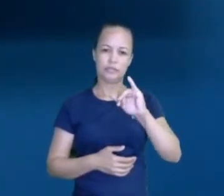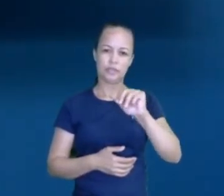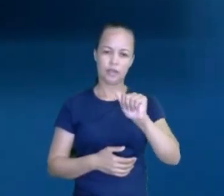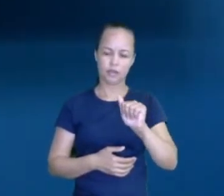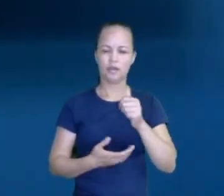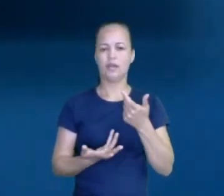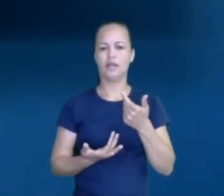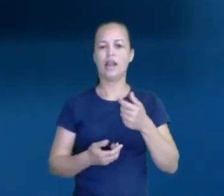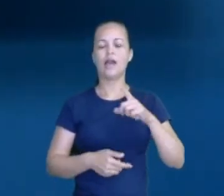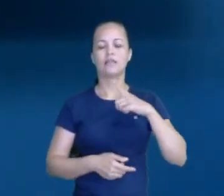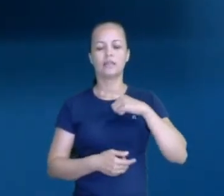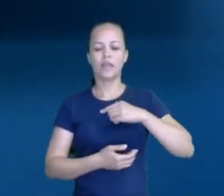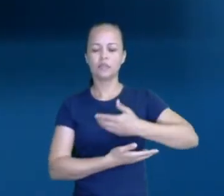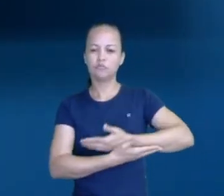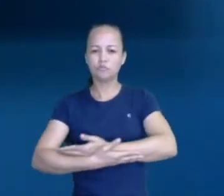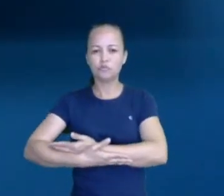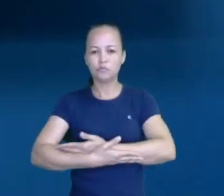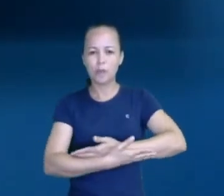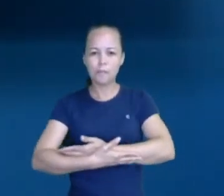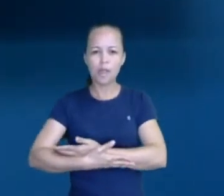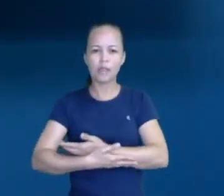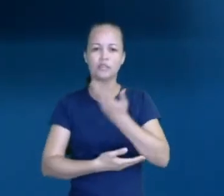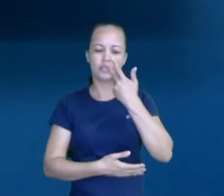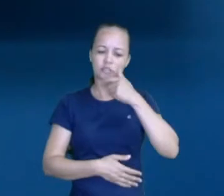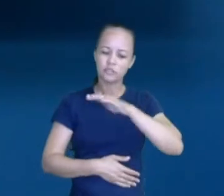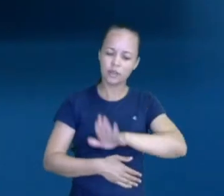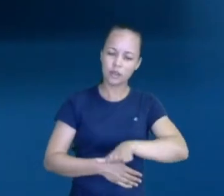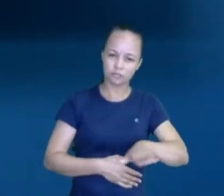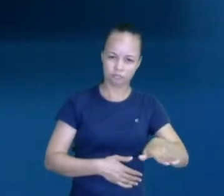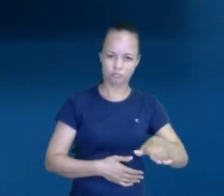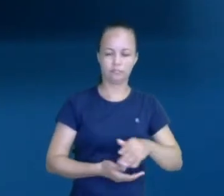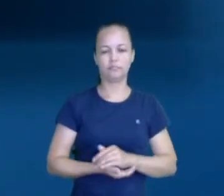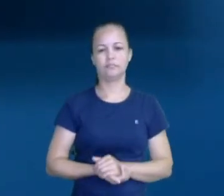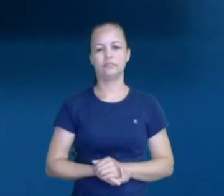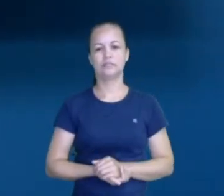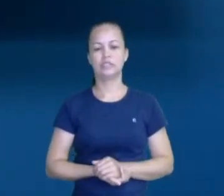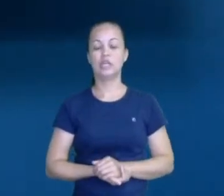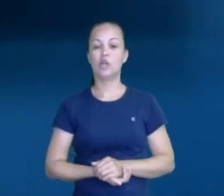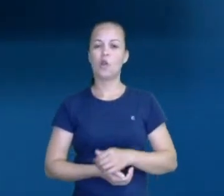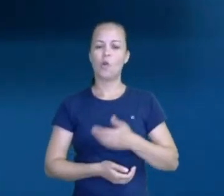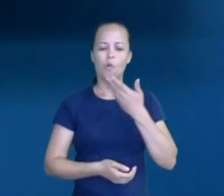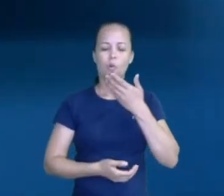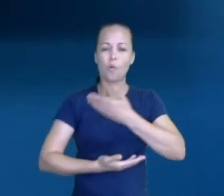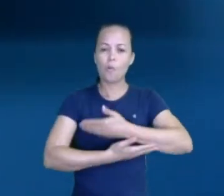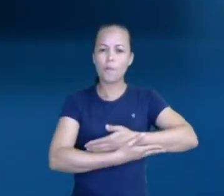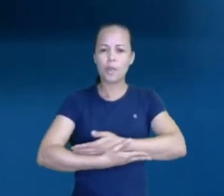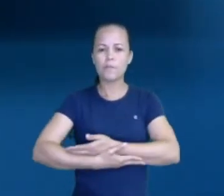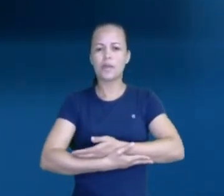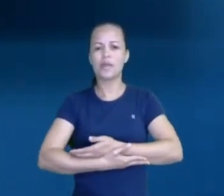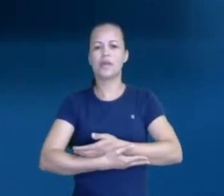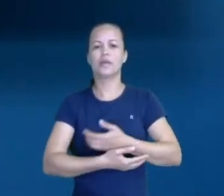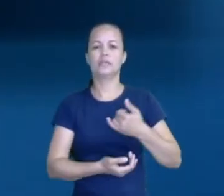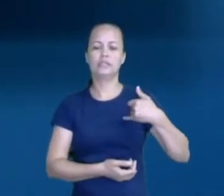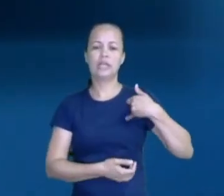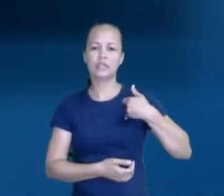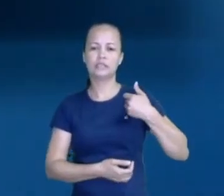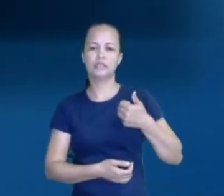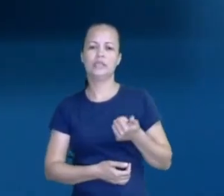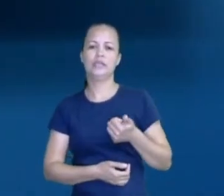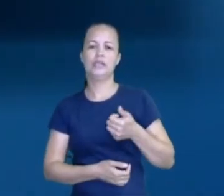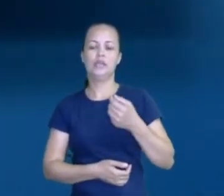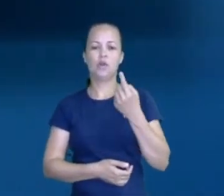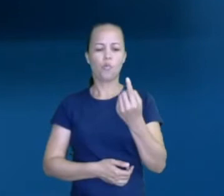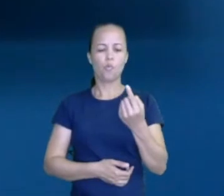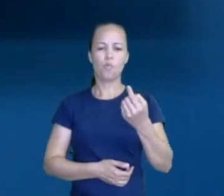bebês e as crianças. O bebê é considerado de 0 até 1 ano e 11 meses. E quando ele